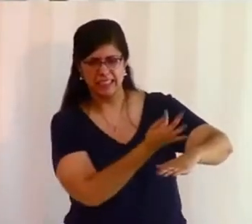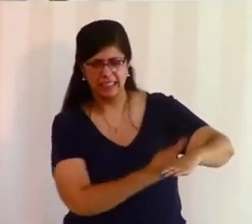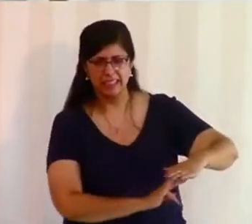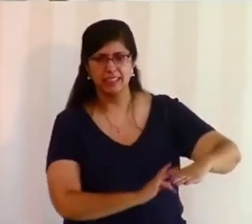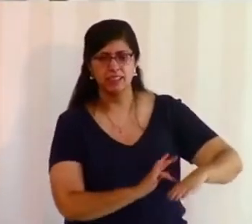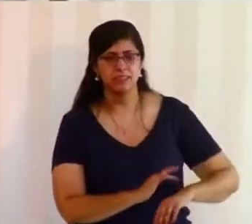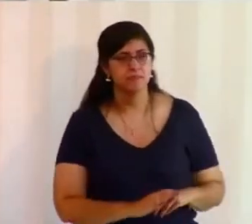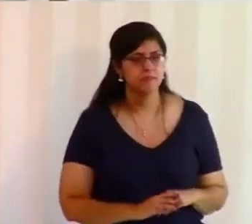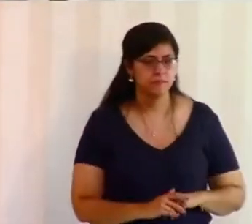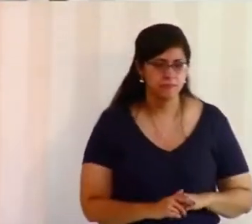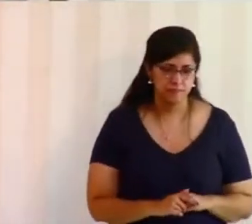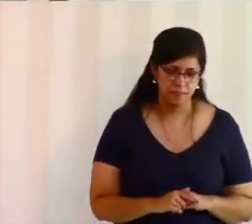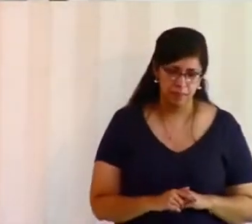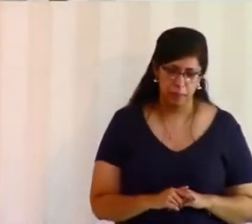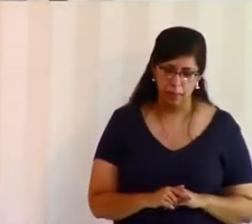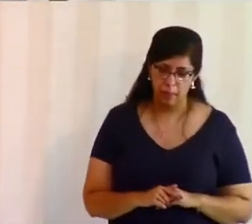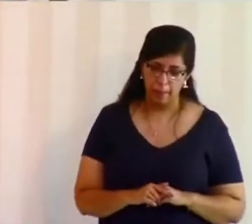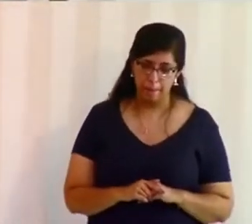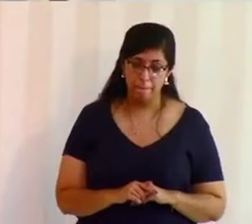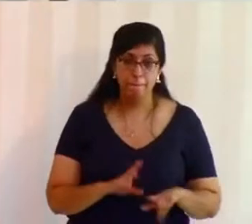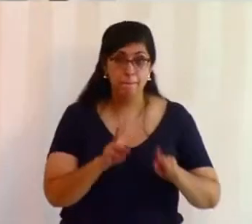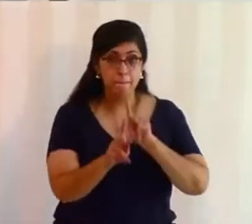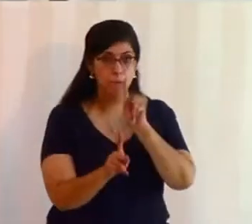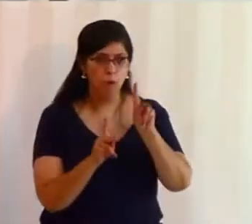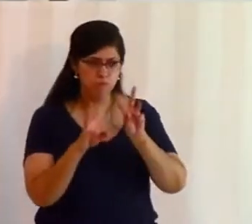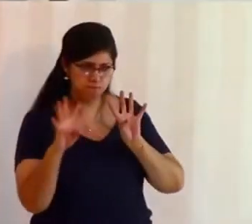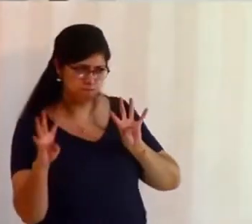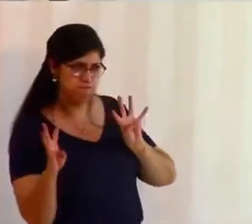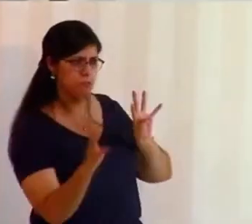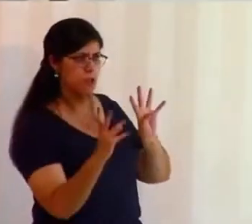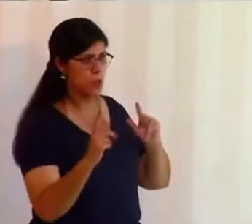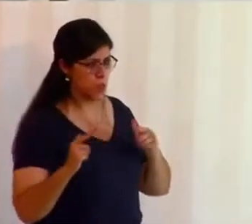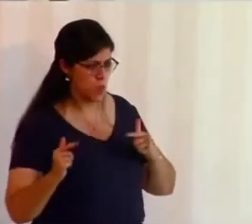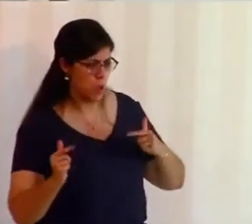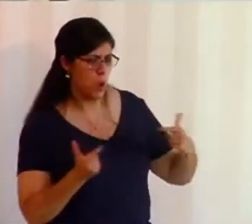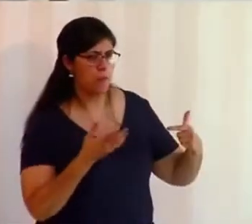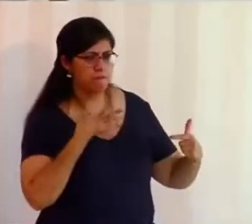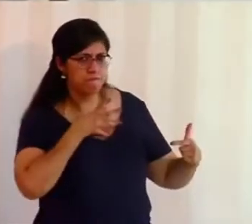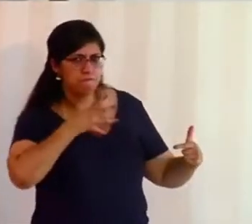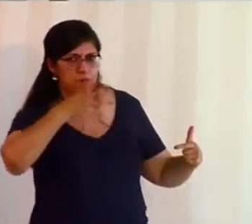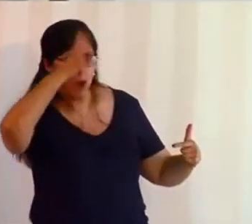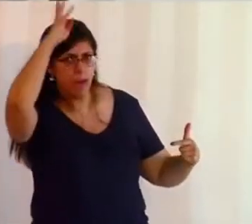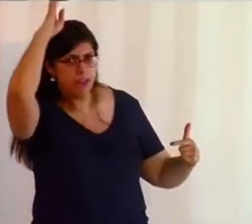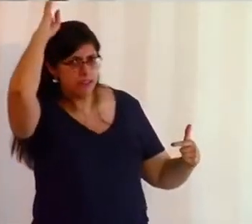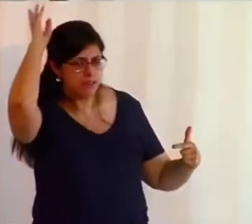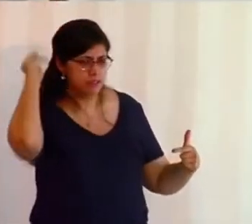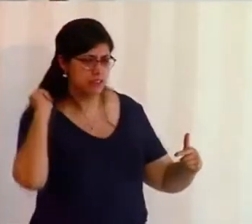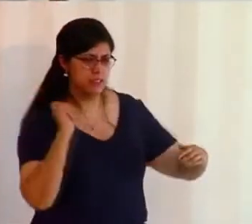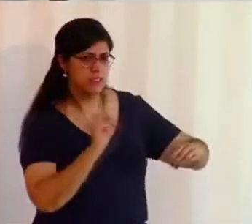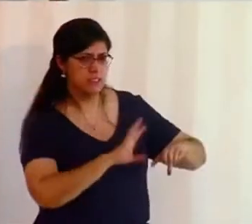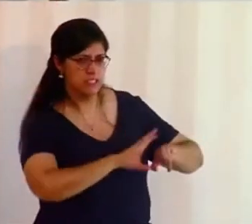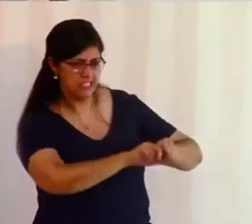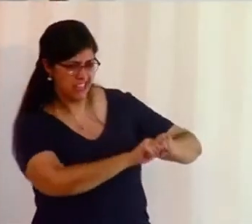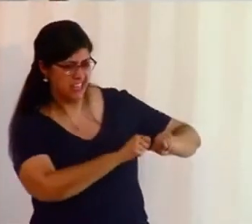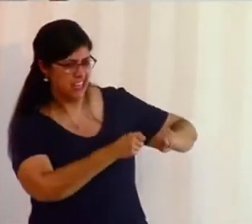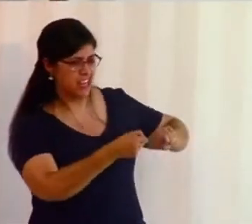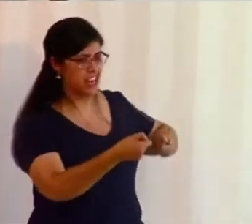nós, versículos 22. Levantou-se a multidão unida contra eles e os pretores, rasgando-lhes as vestes. Tenta construir a